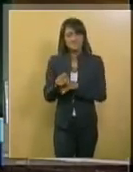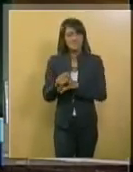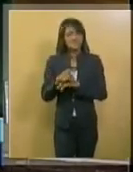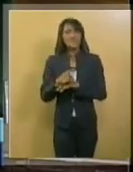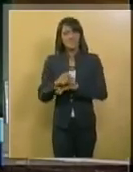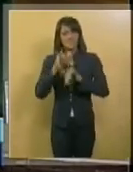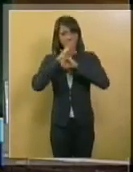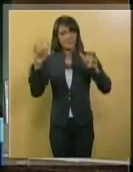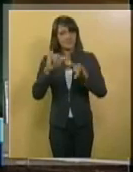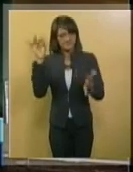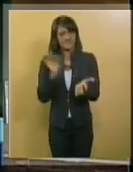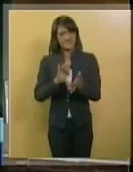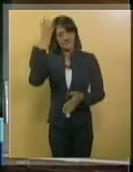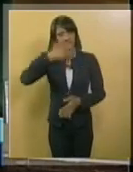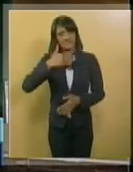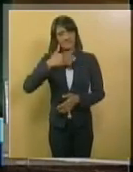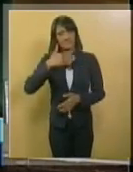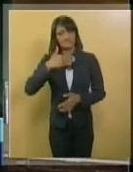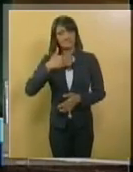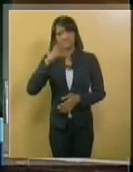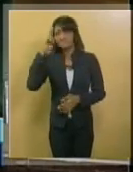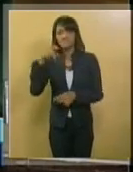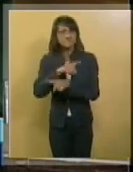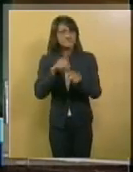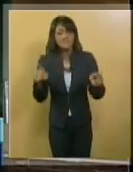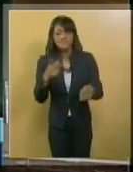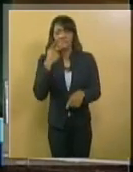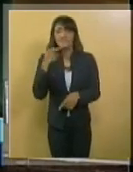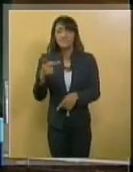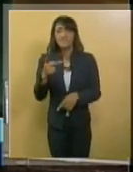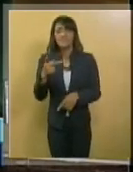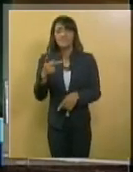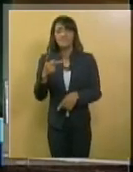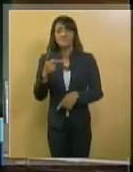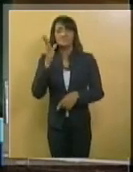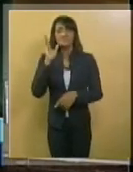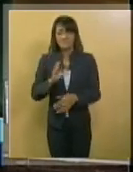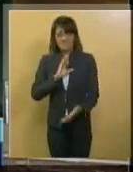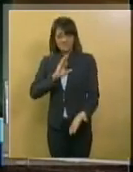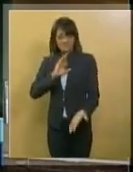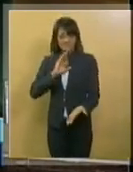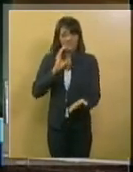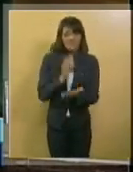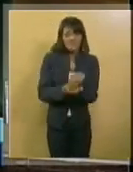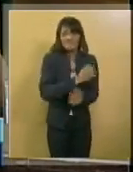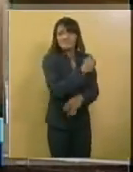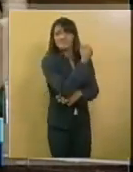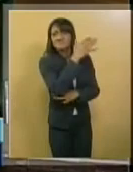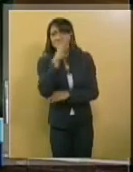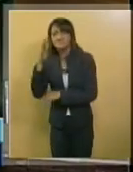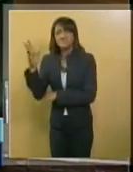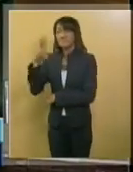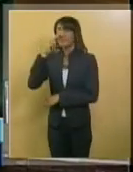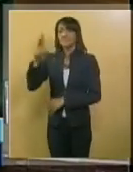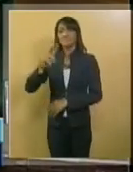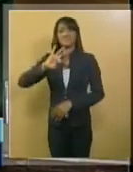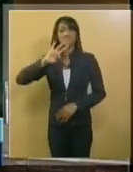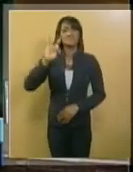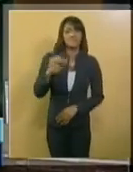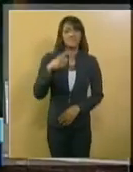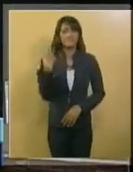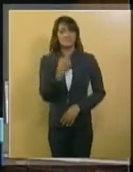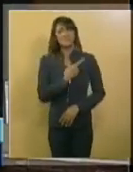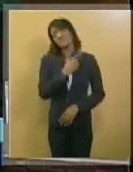vazias. Senhores, está se falando de crime ambiental gigantesco, que somos todos